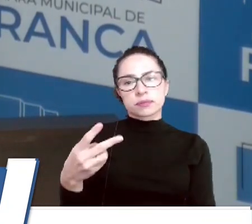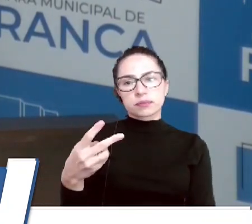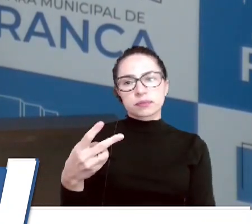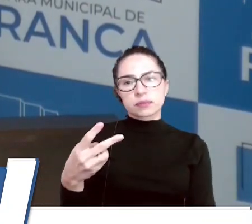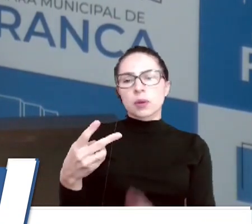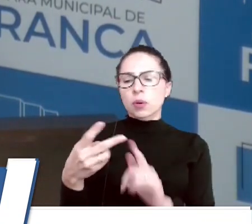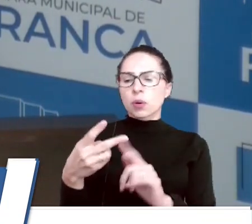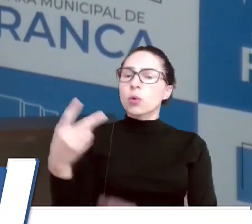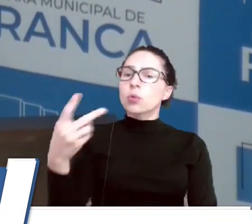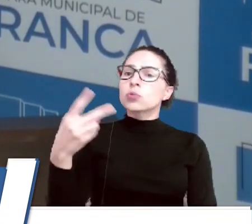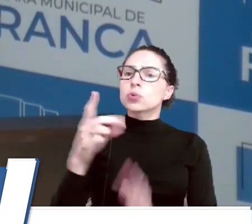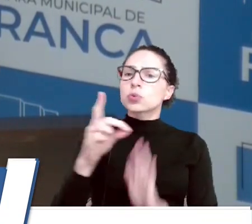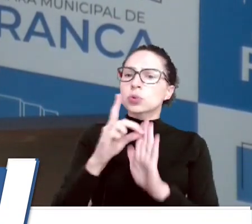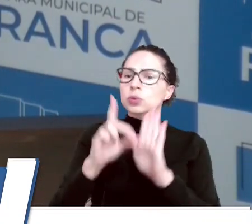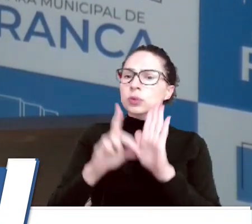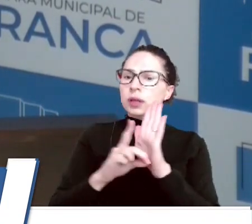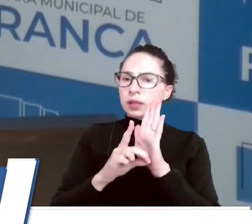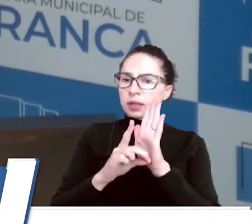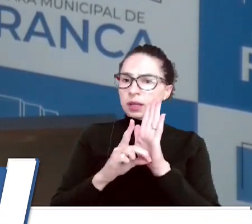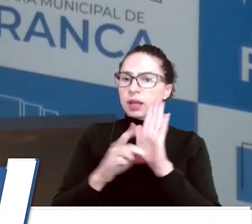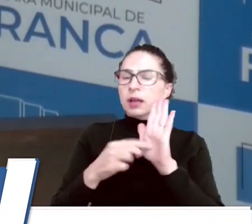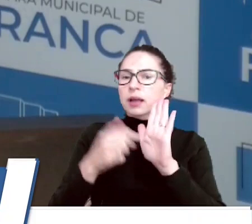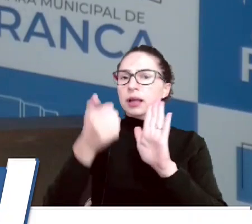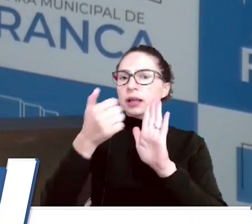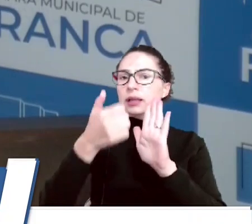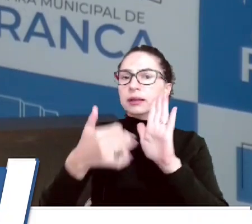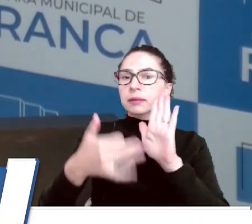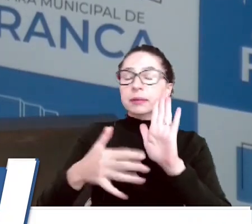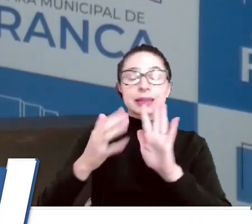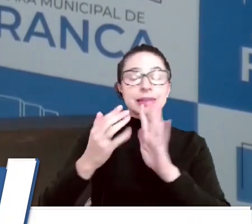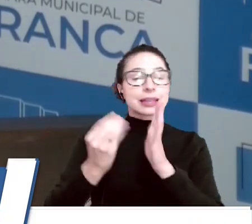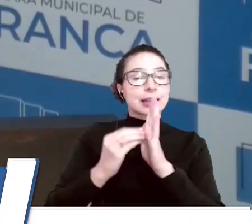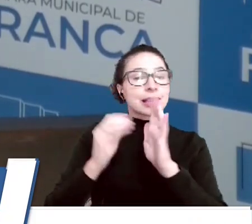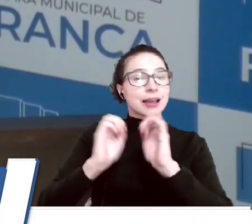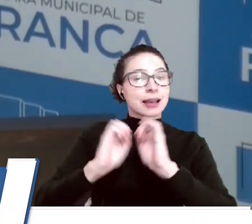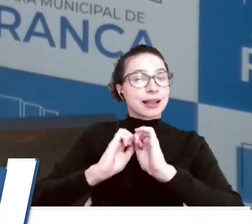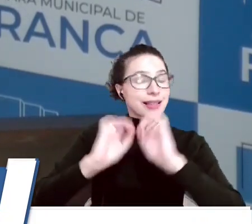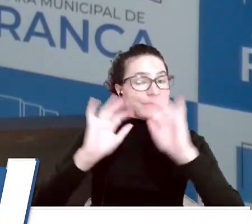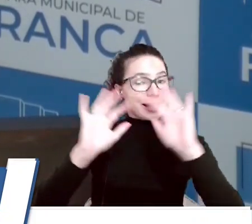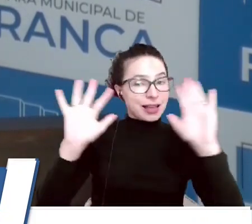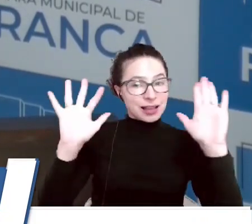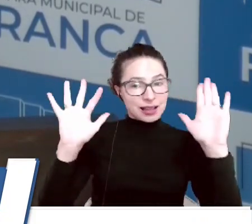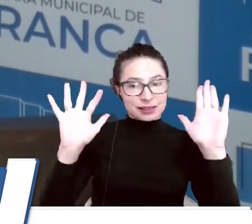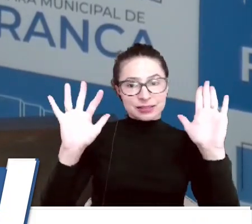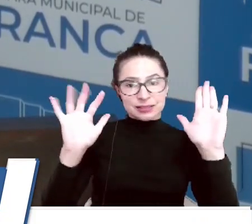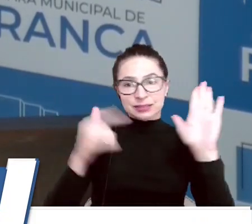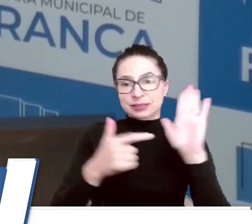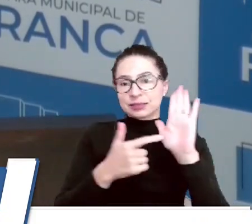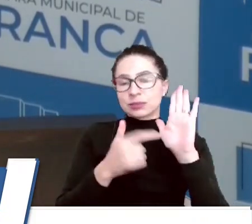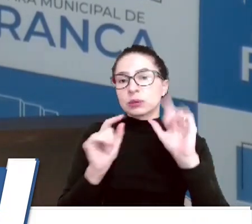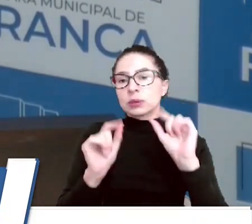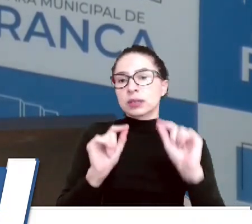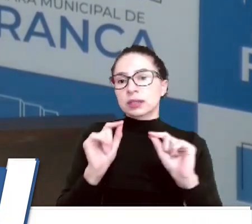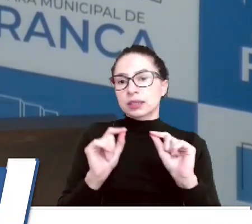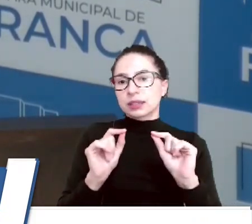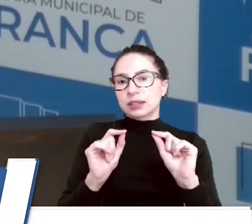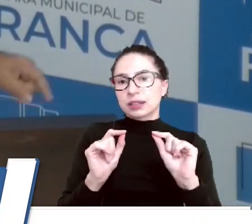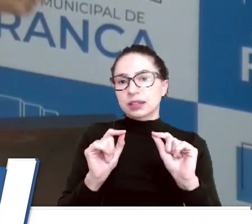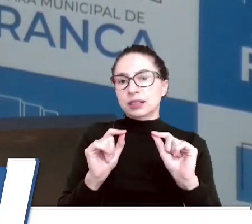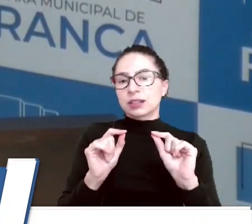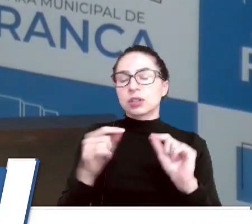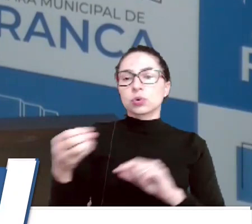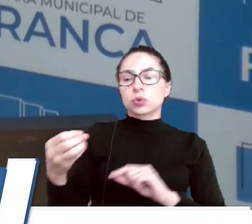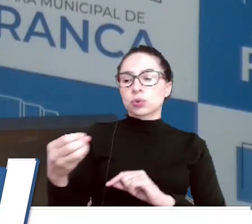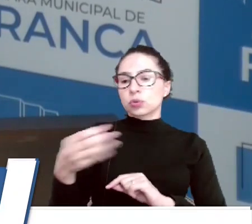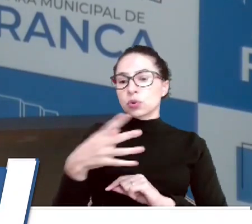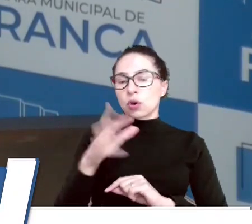segundo decreto diz claramente aí que os novos dirigentes